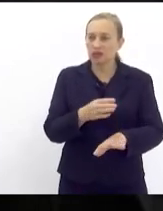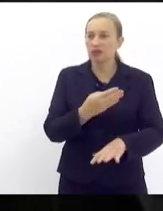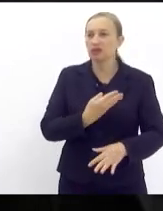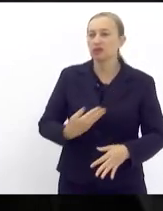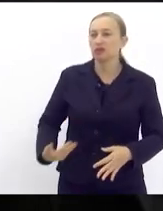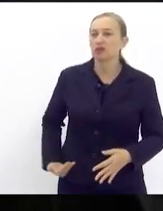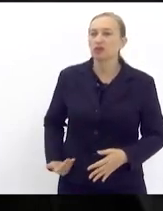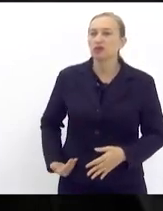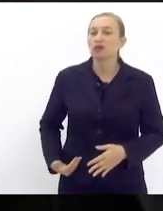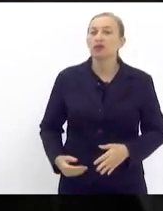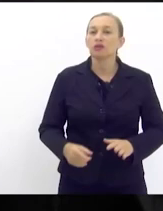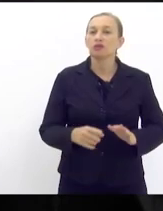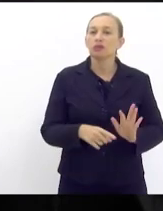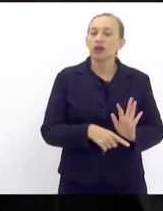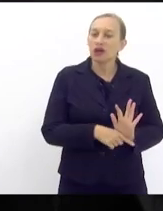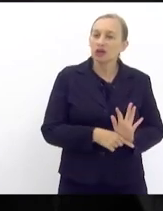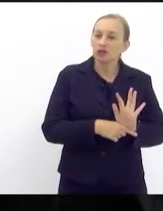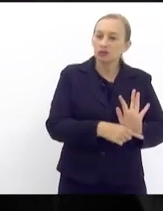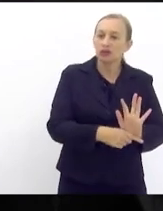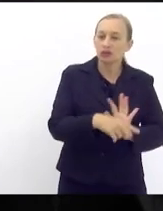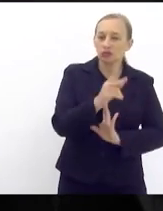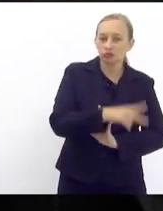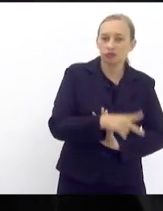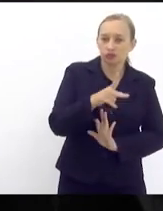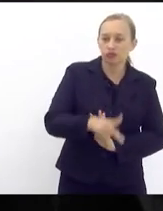docente e o corpo discente